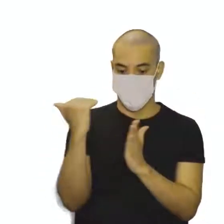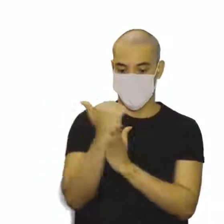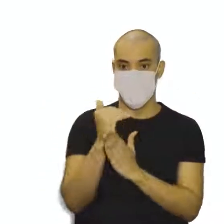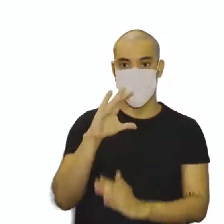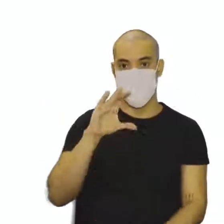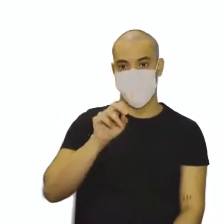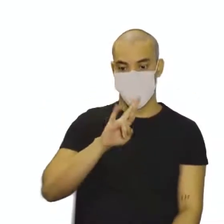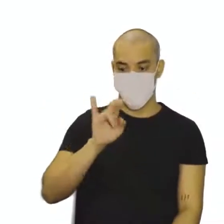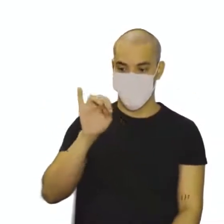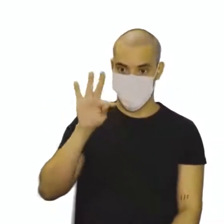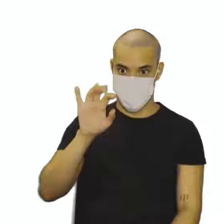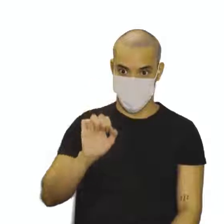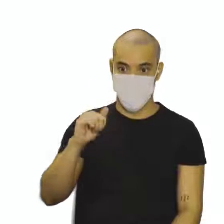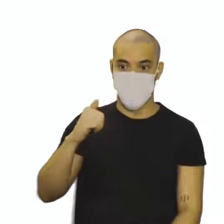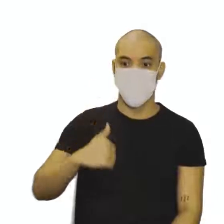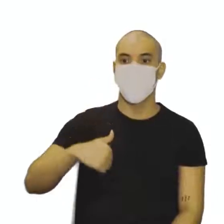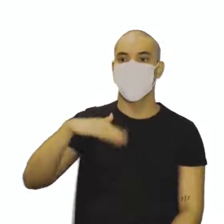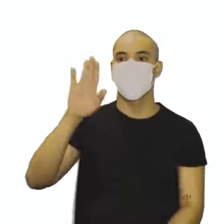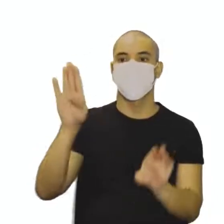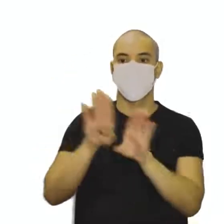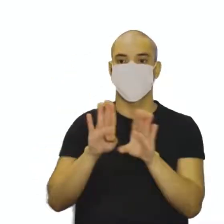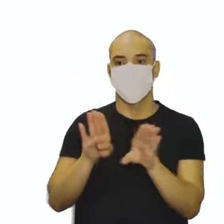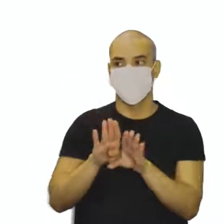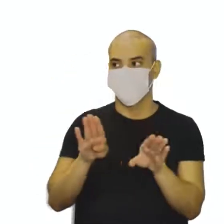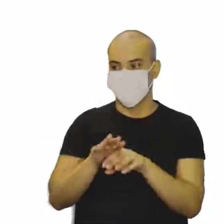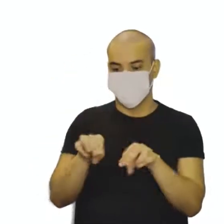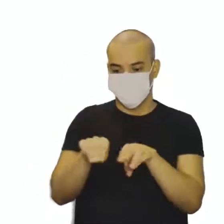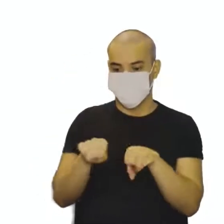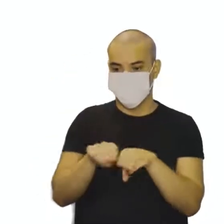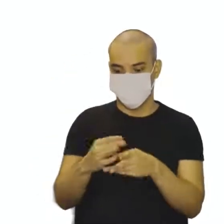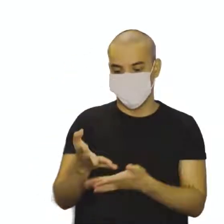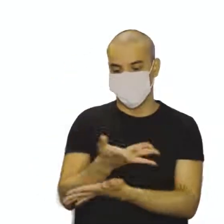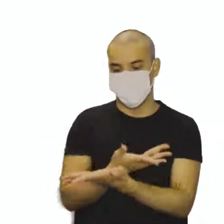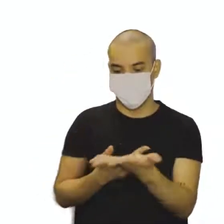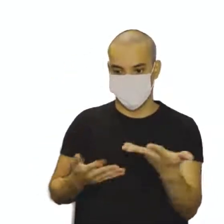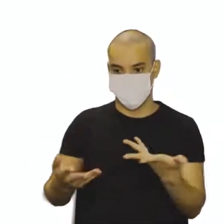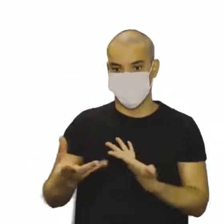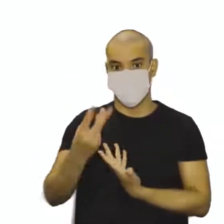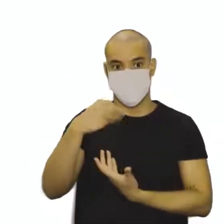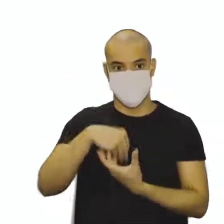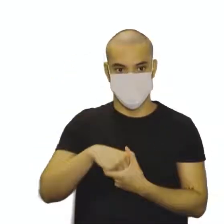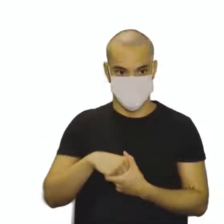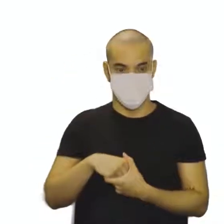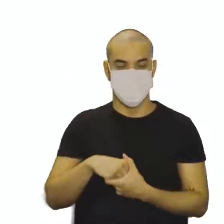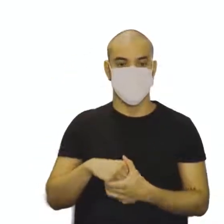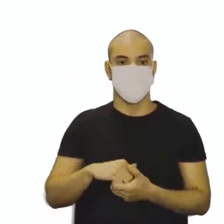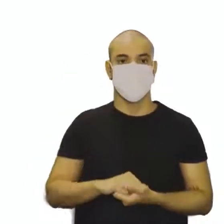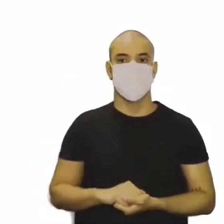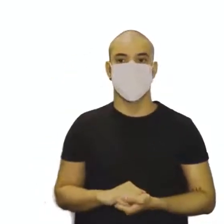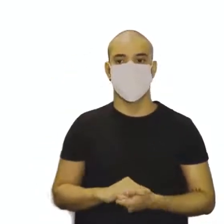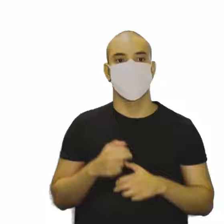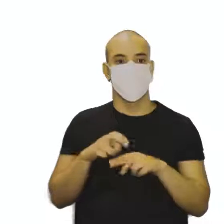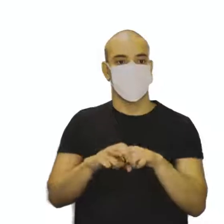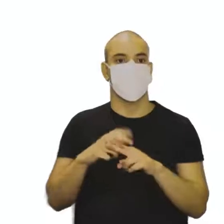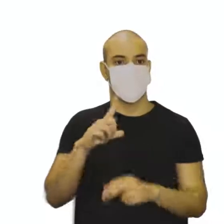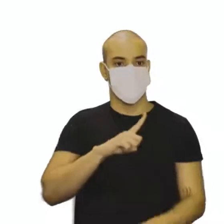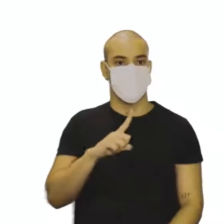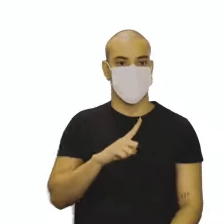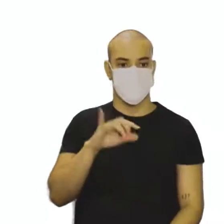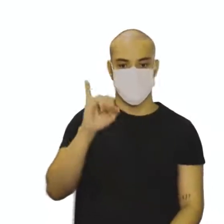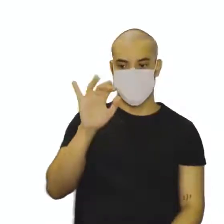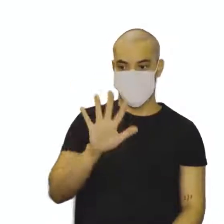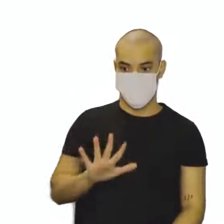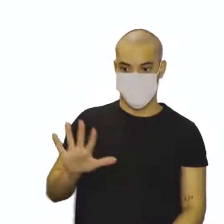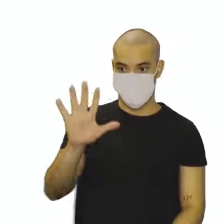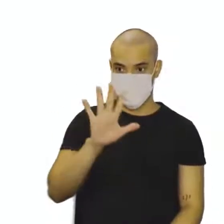corrente, né, pessoal, maior esse fluxo magnético aí através do circuito. Então, aqui a gente tem uma imagem,